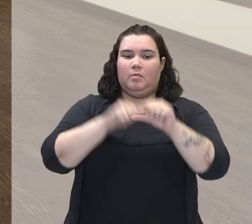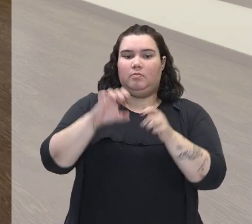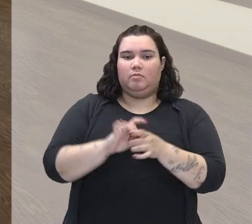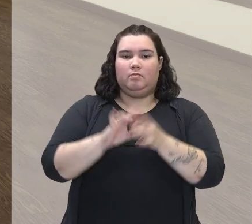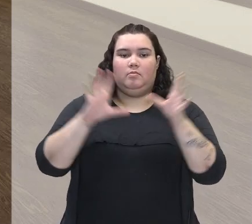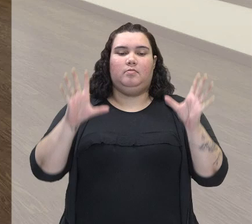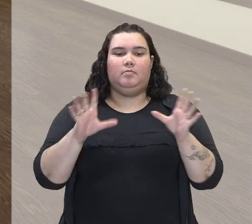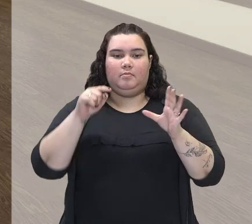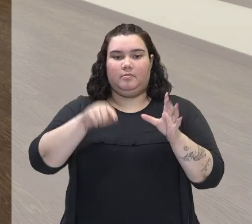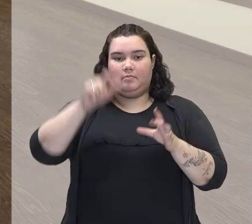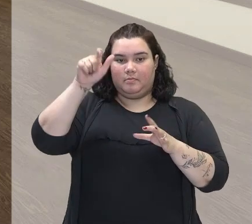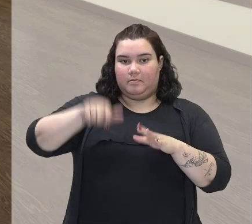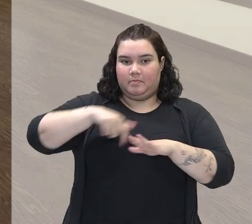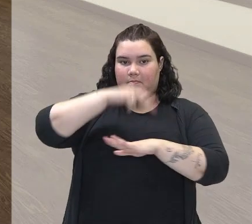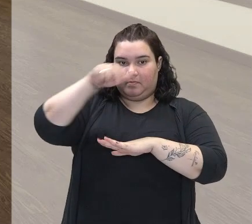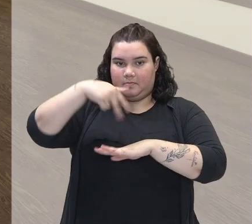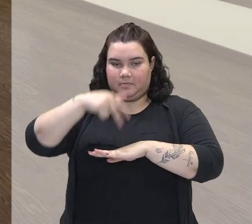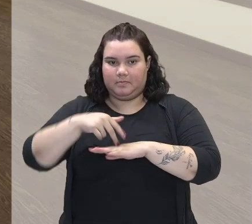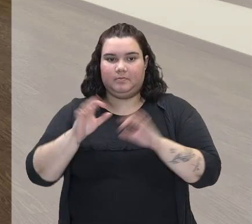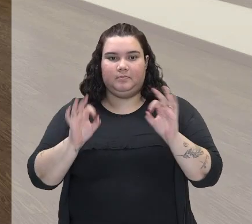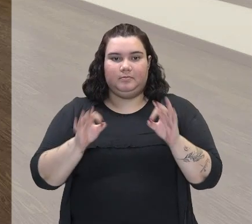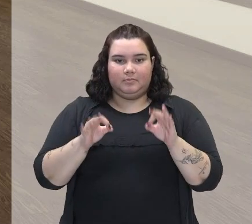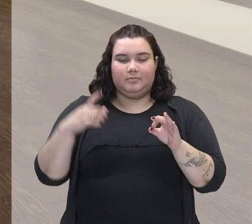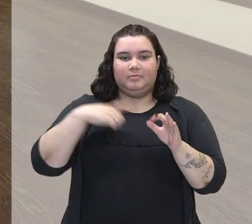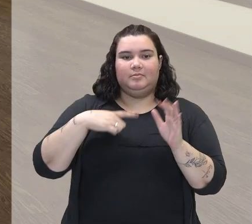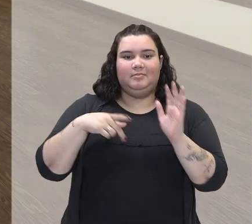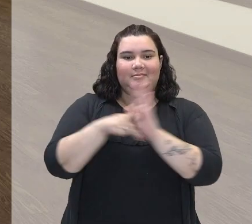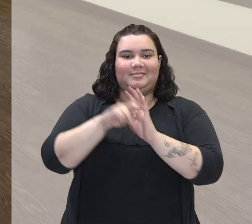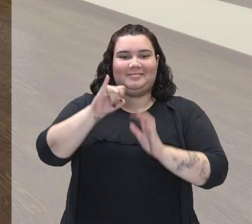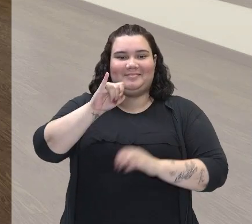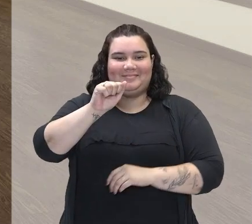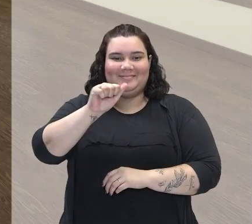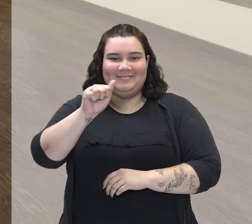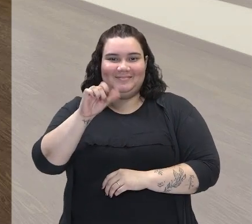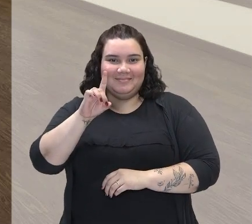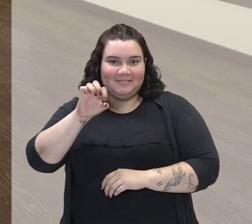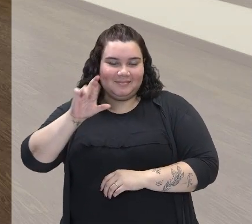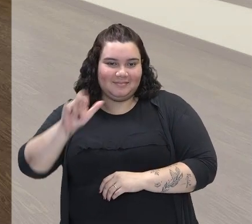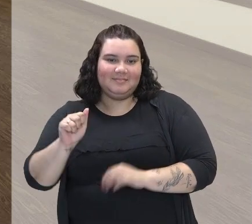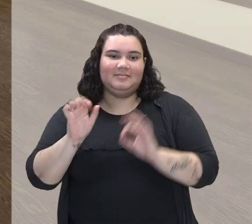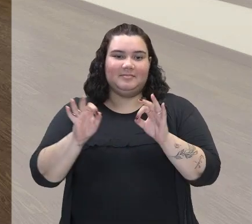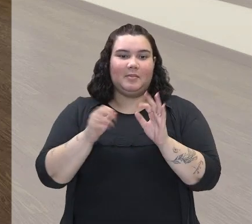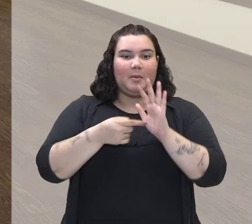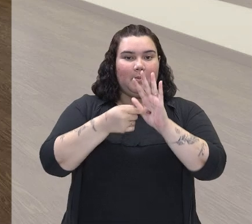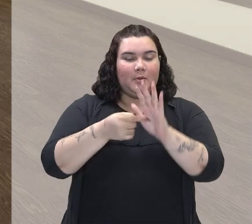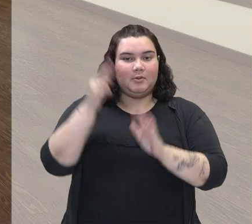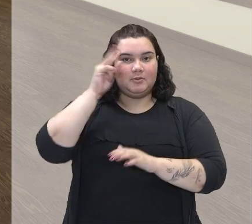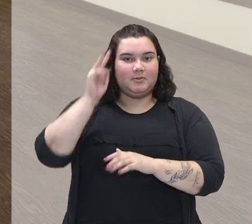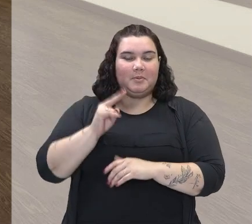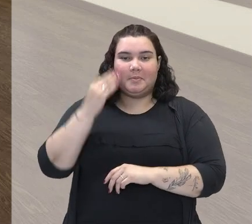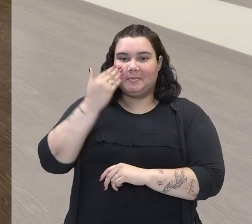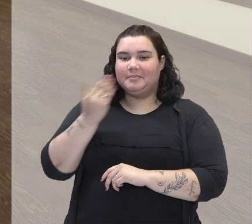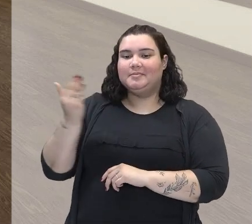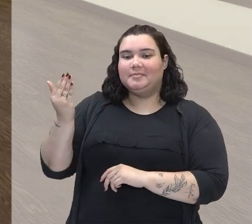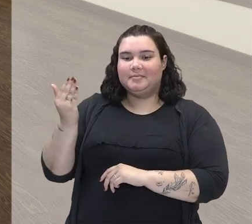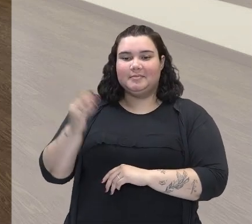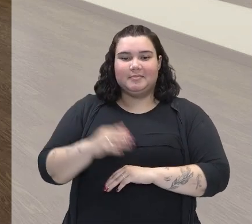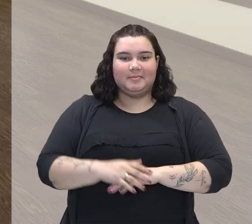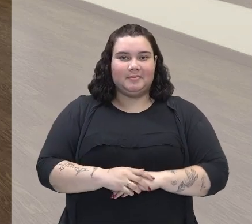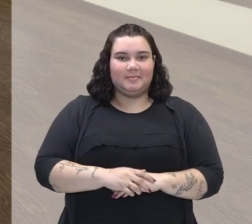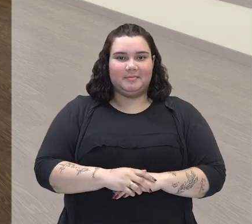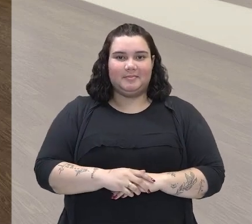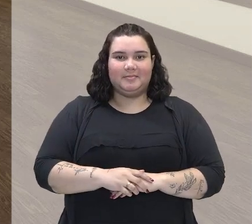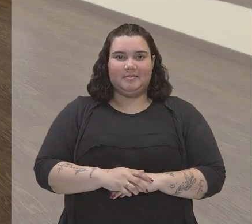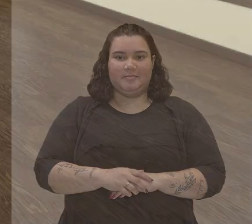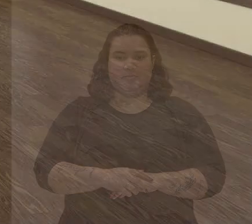bailarino. E vamos lembrar um pouco do que foi a trajetória da Isadora Duncan. E a gente tem uma breve linha do tempo da vida dela. A gente tem em 1902, ela